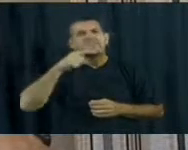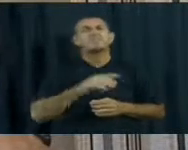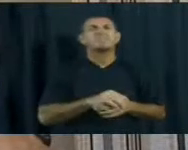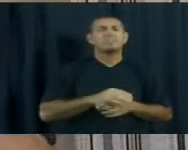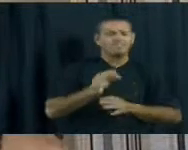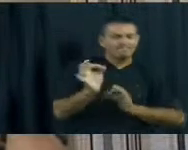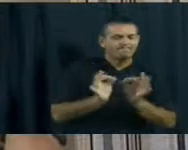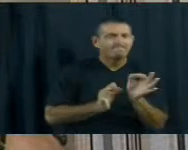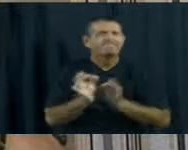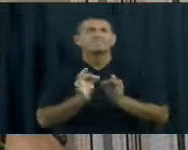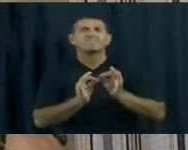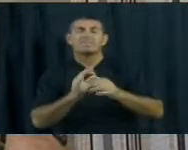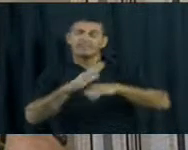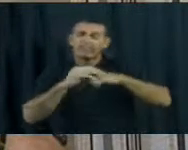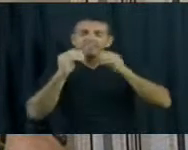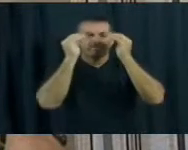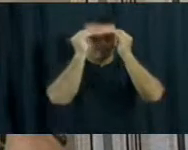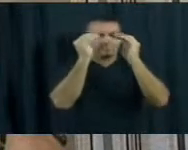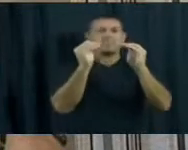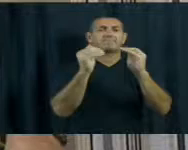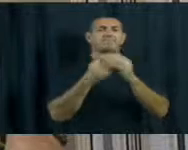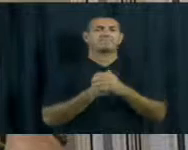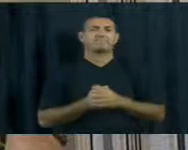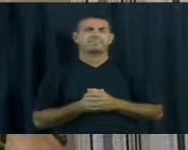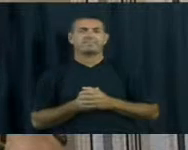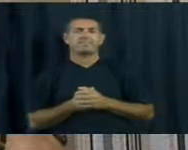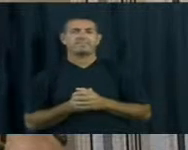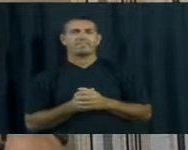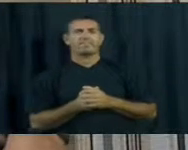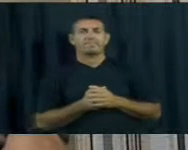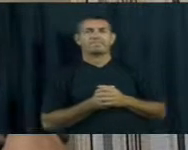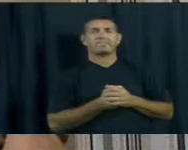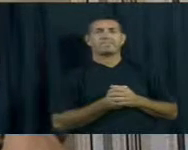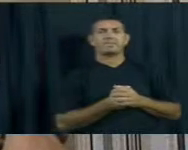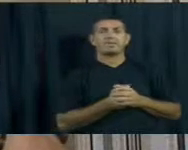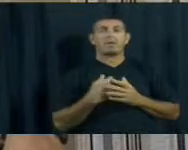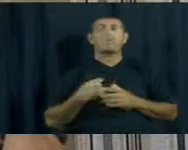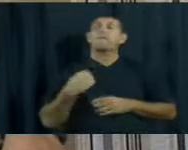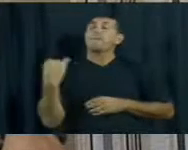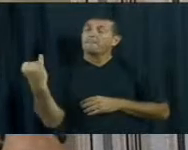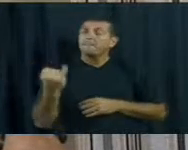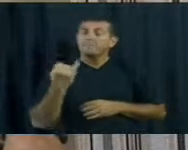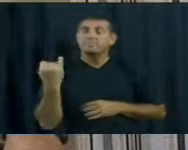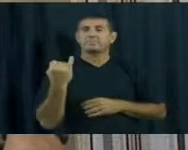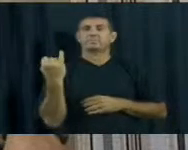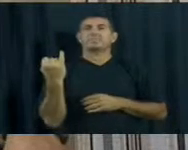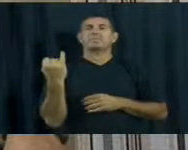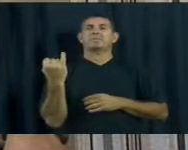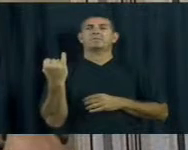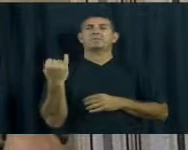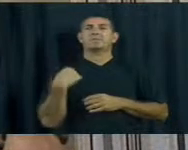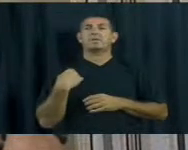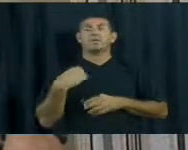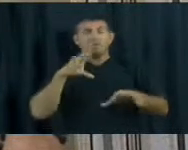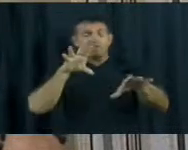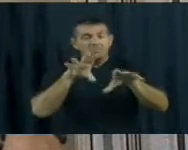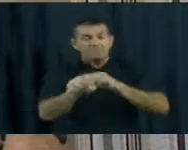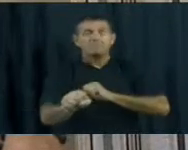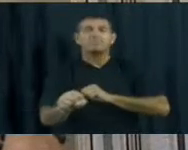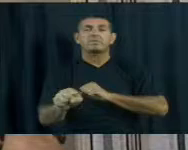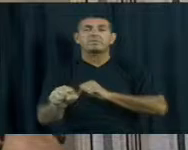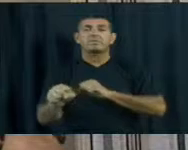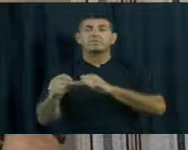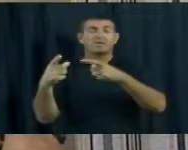com carinho, com respeito. E eu tive a oportunidade de ir para outros, quando eu formei, para ir para outros